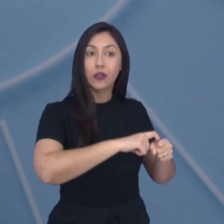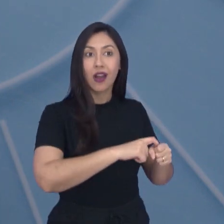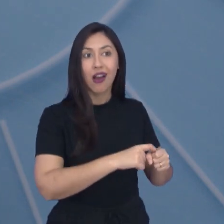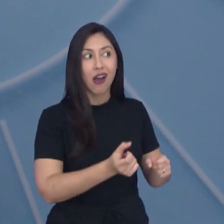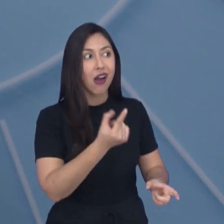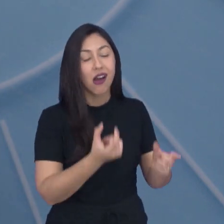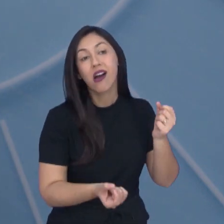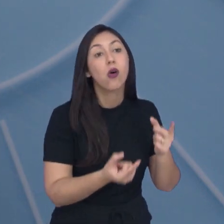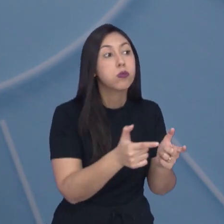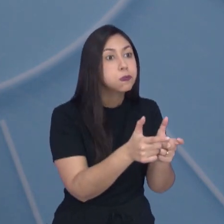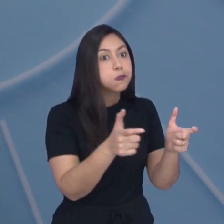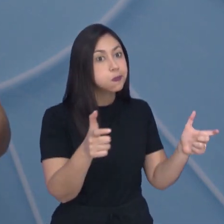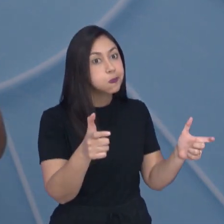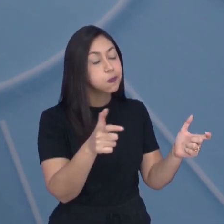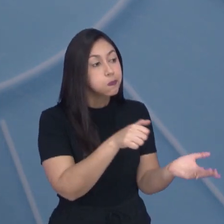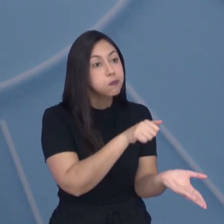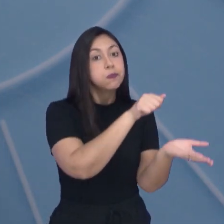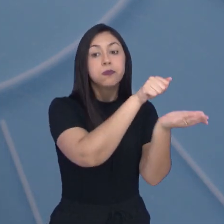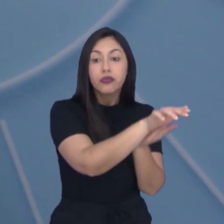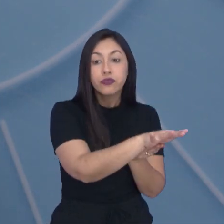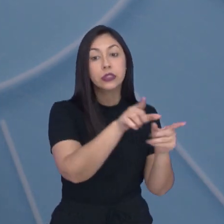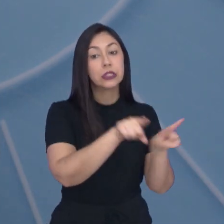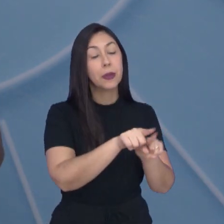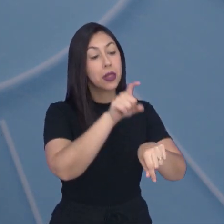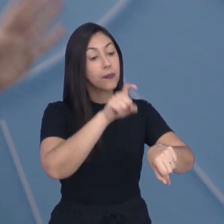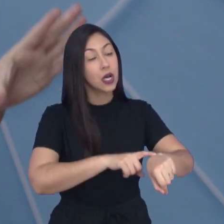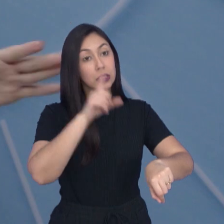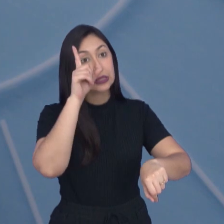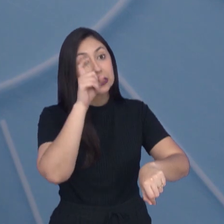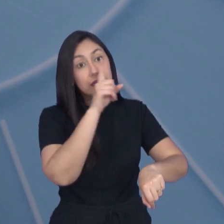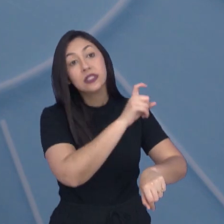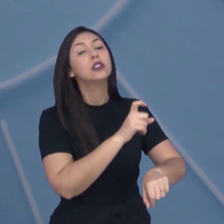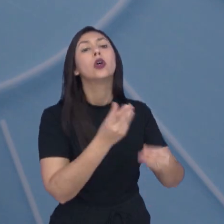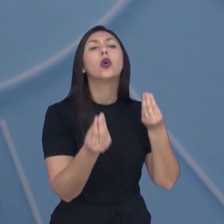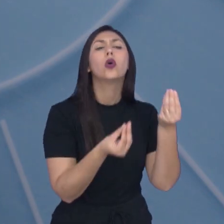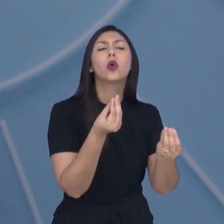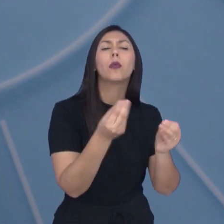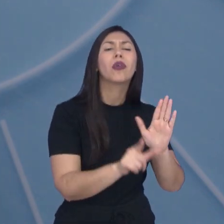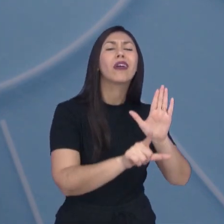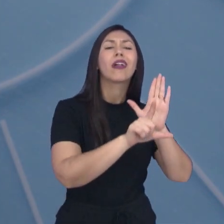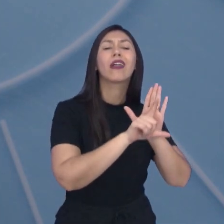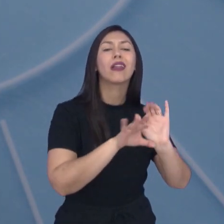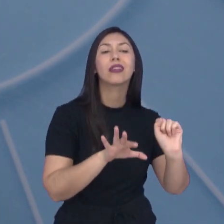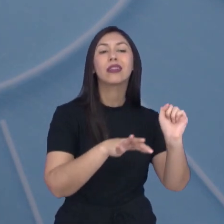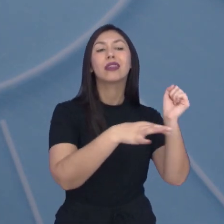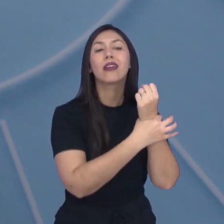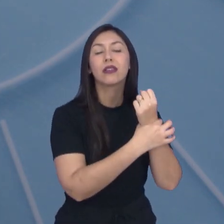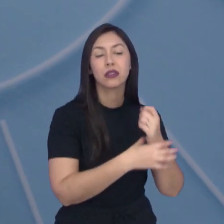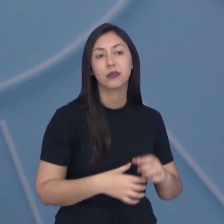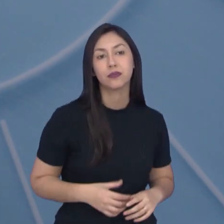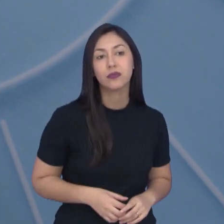sendo demitidas, né, nesse momento delicado. Como que está a nossa lei em relação a essa questão